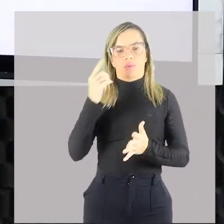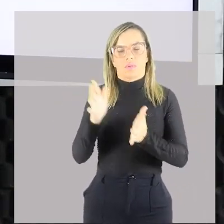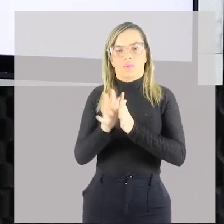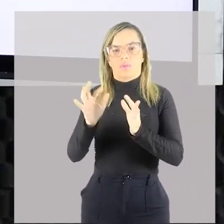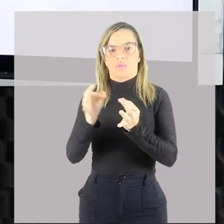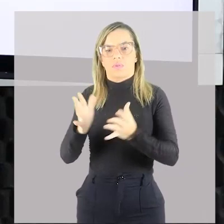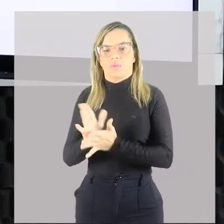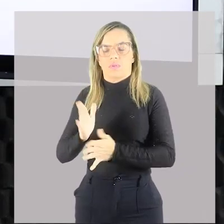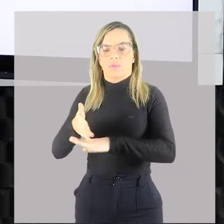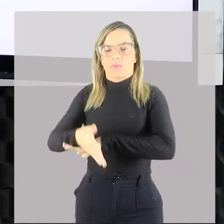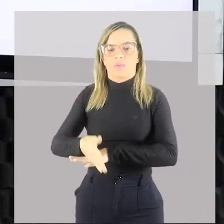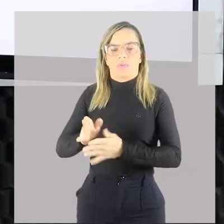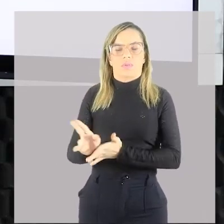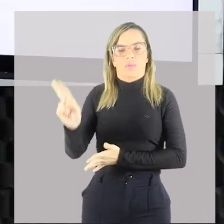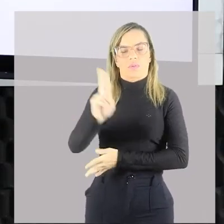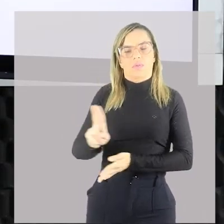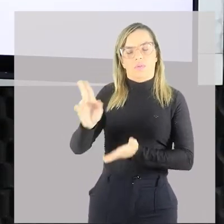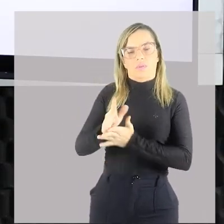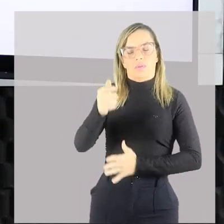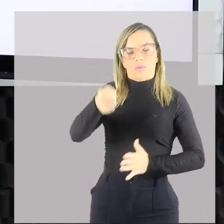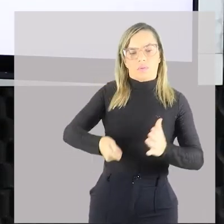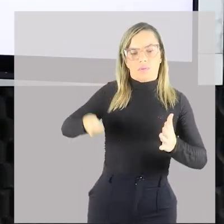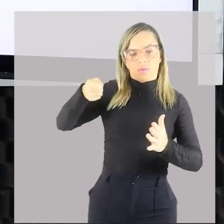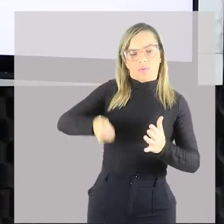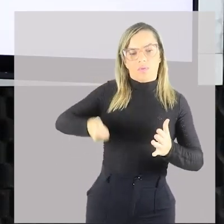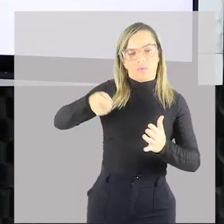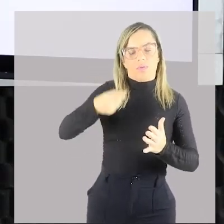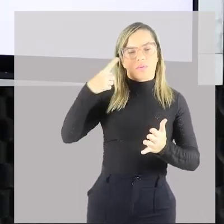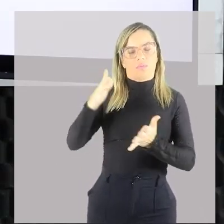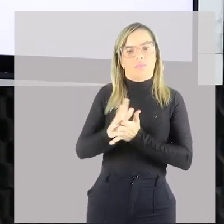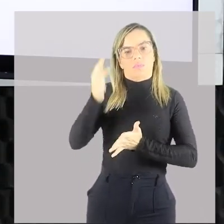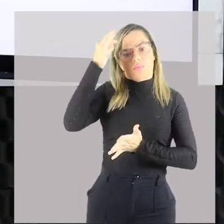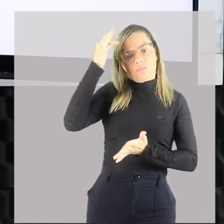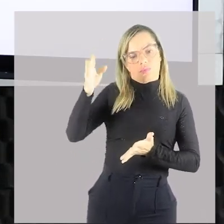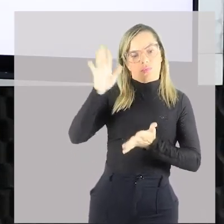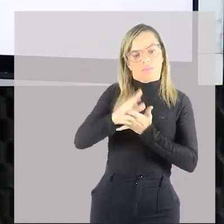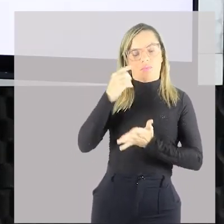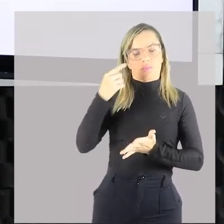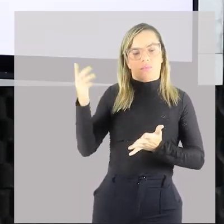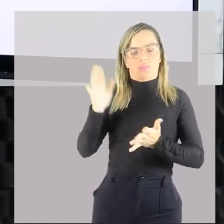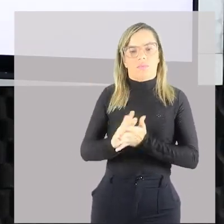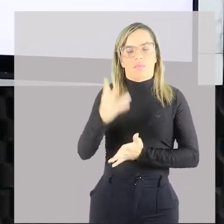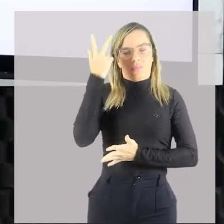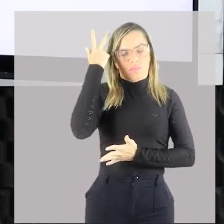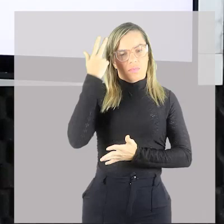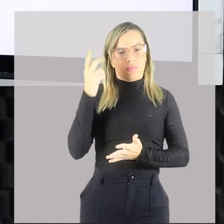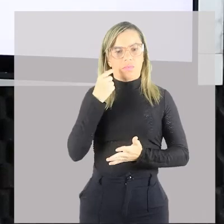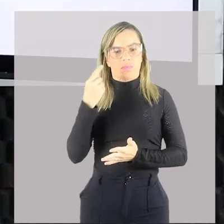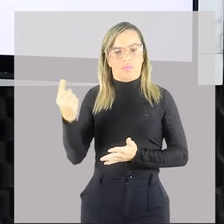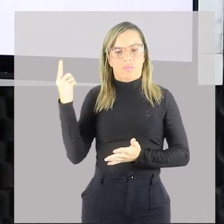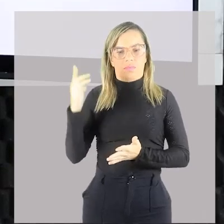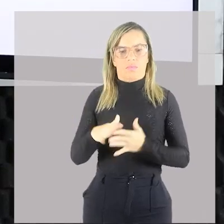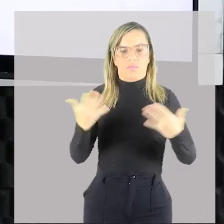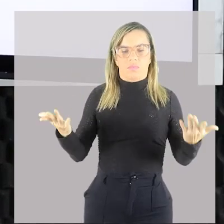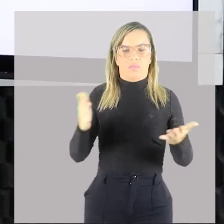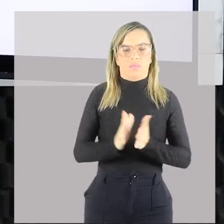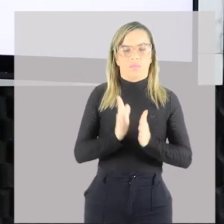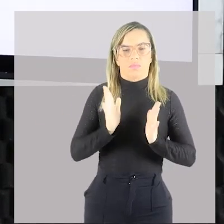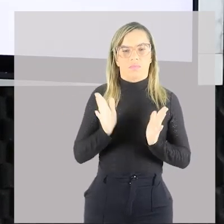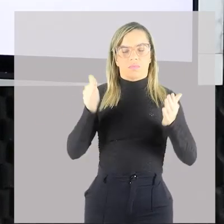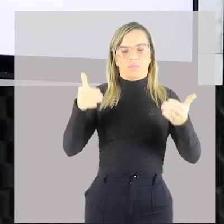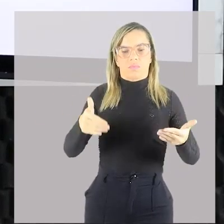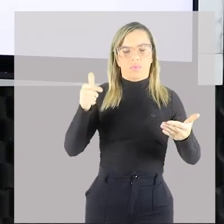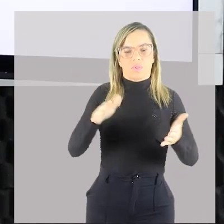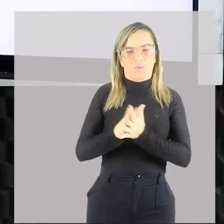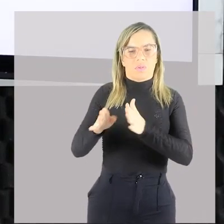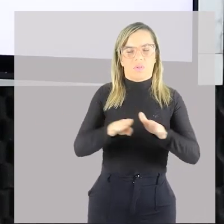invasão, esse uso da autoridade. Em Maquiavel nós temos muito bem comum, e aqui não me parece a ênfase no bem comum, e